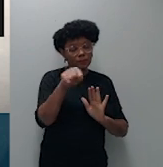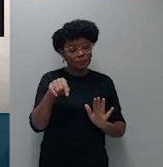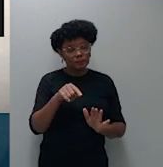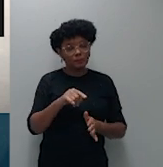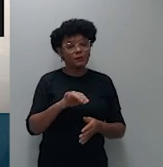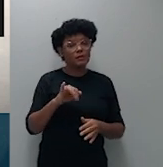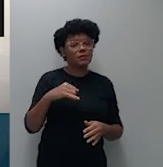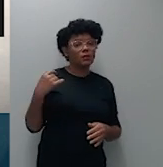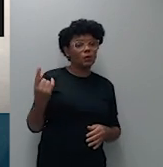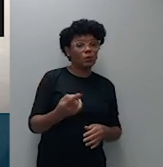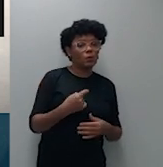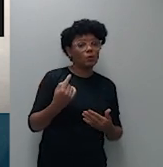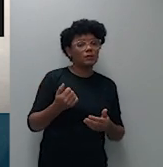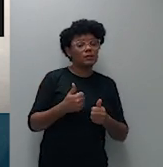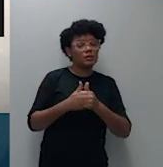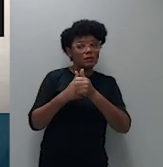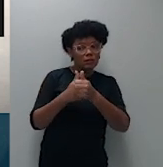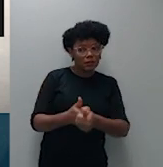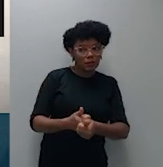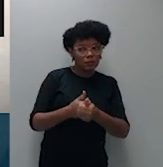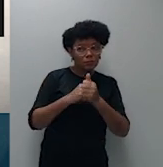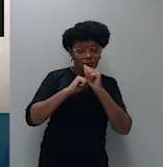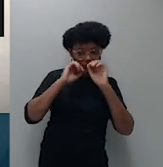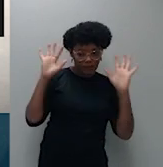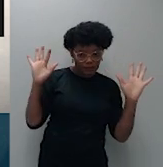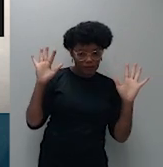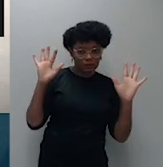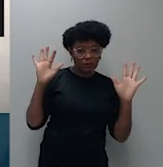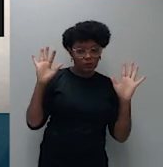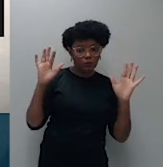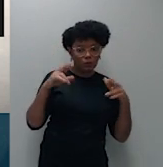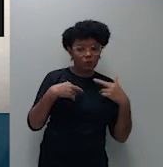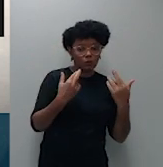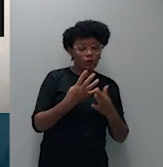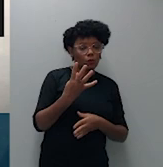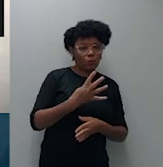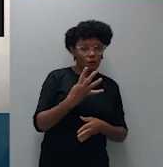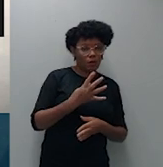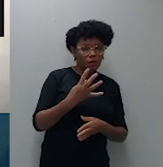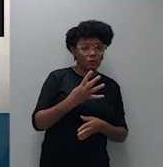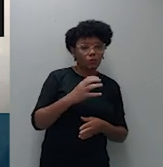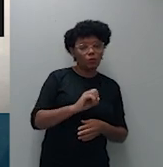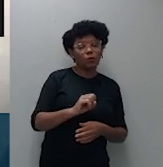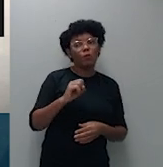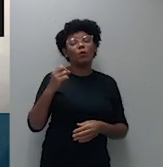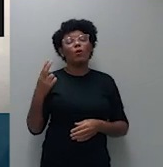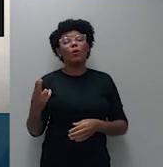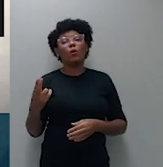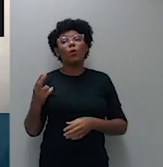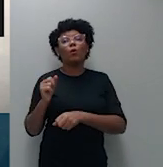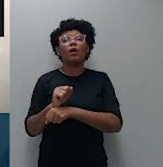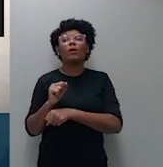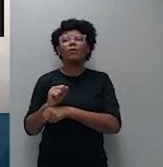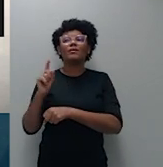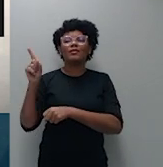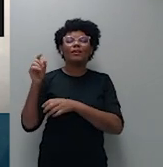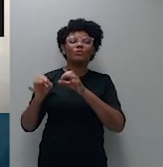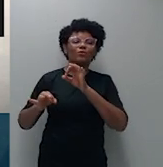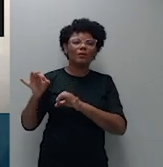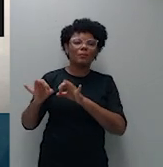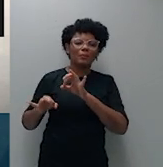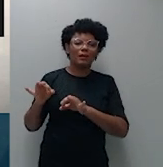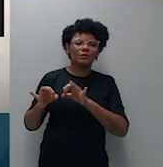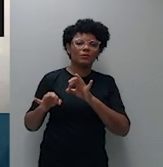colegas se nós seguimos esclarecendo o precedente da quarta turma ou se aguardamos o